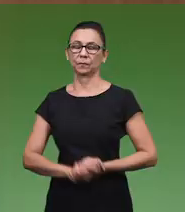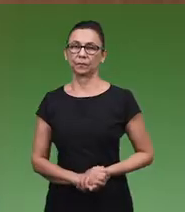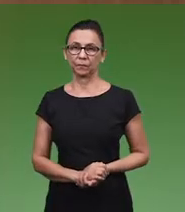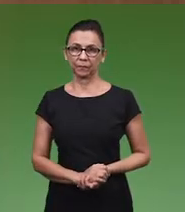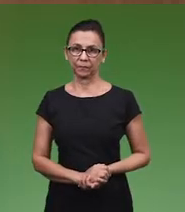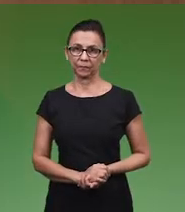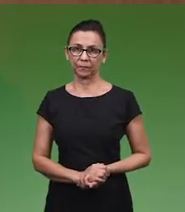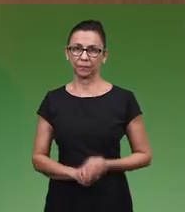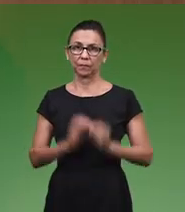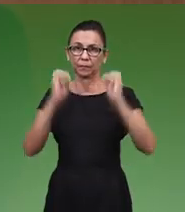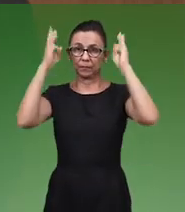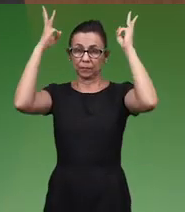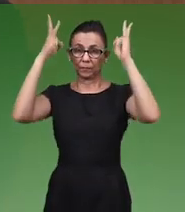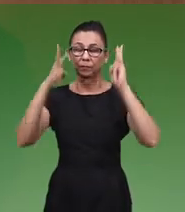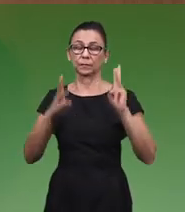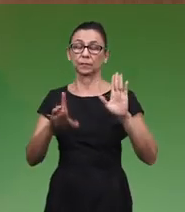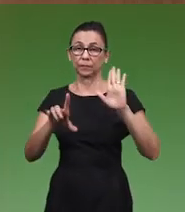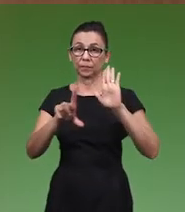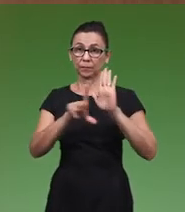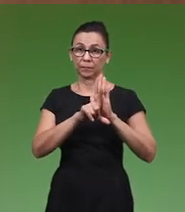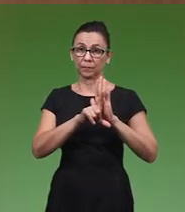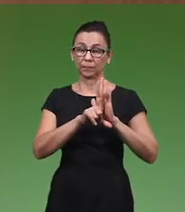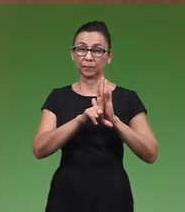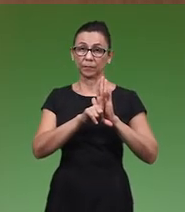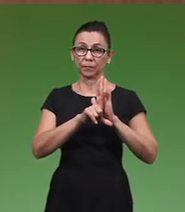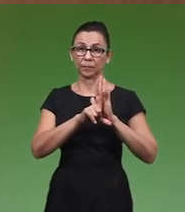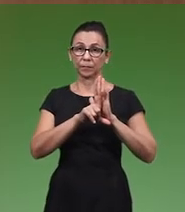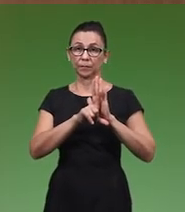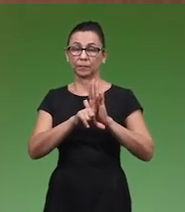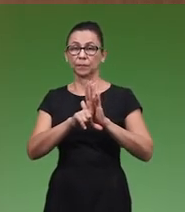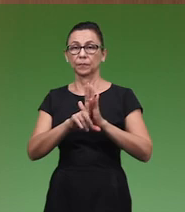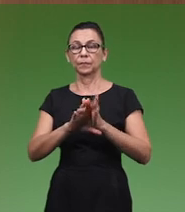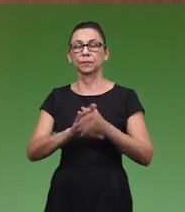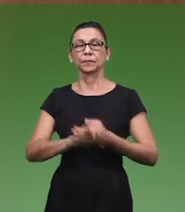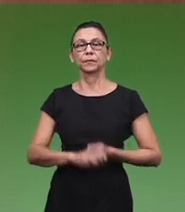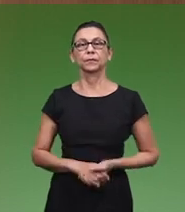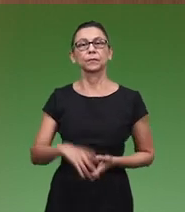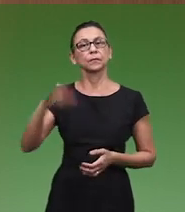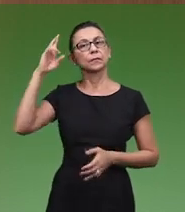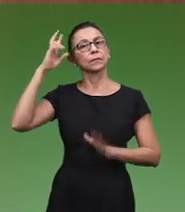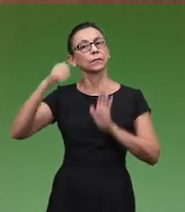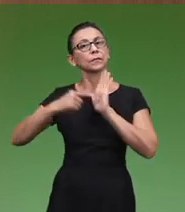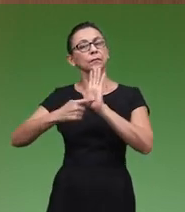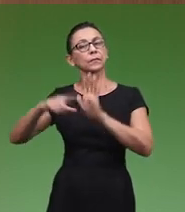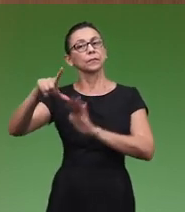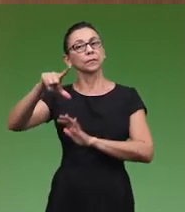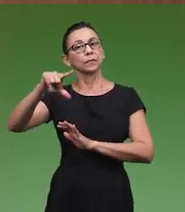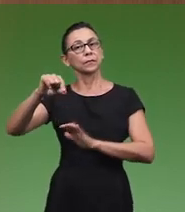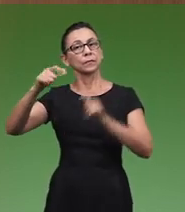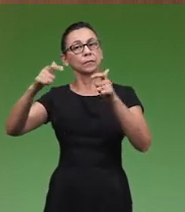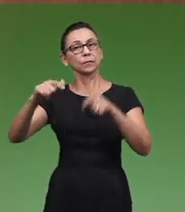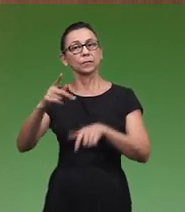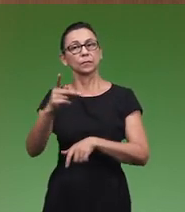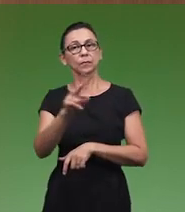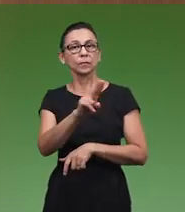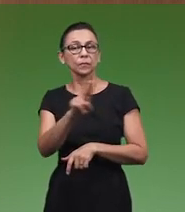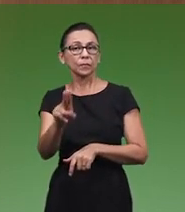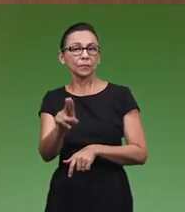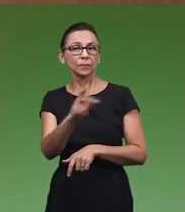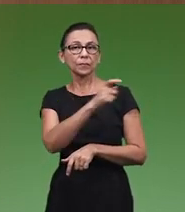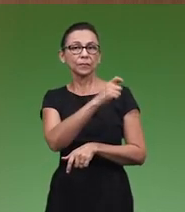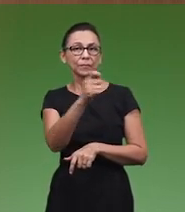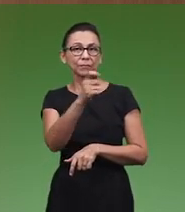de Moisés, o Senhor mostrou a Moisés que ia escolher um lugar para colocar o seu nome. E